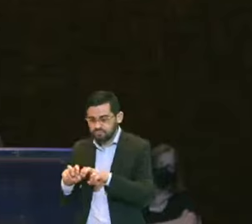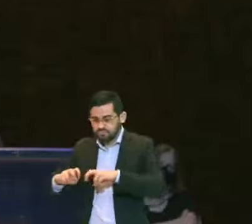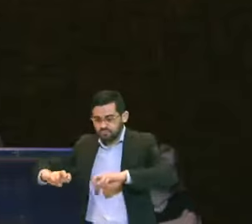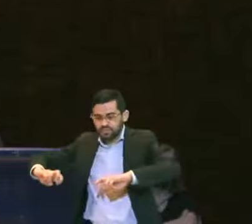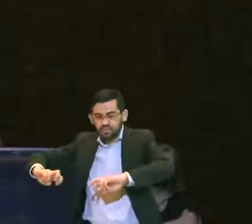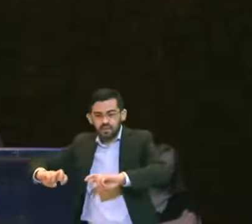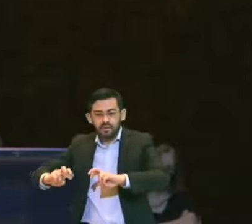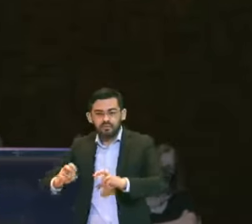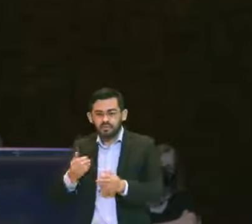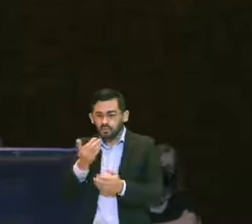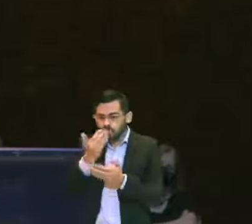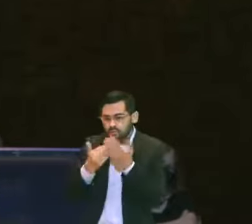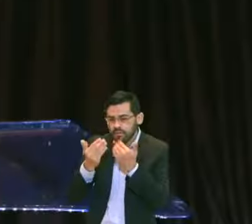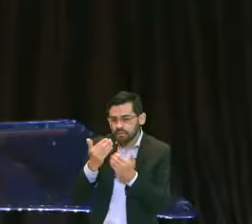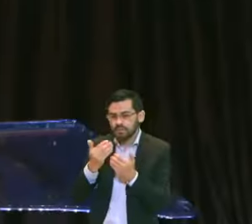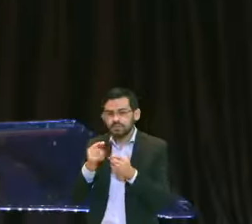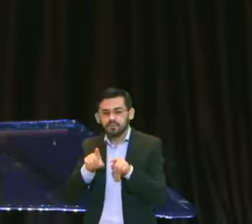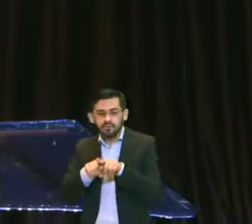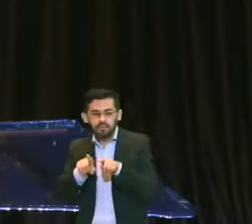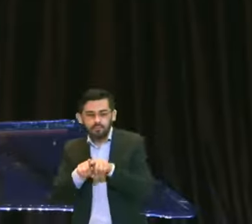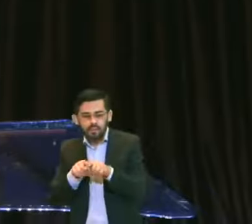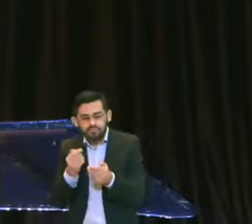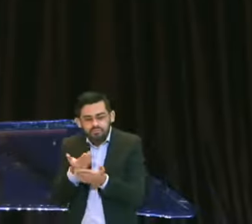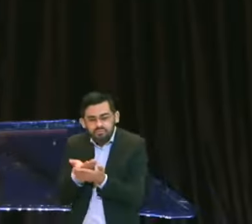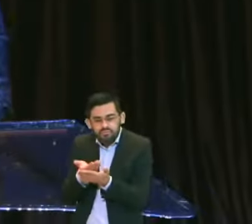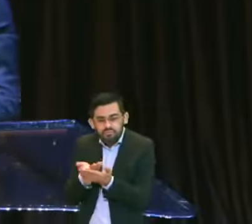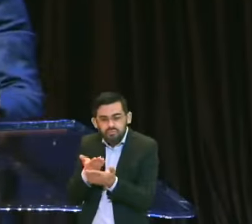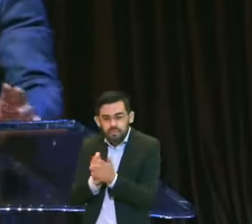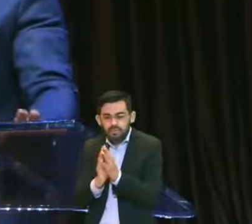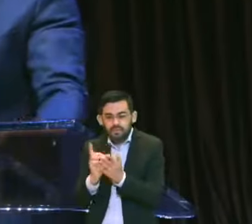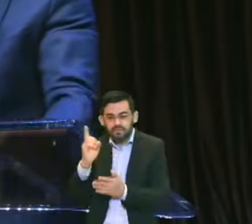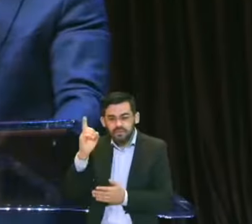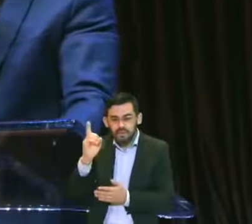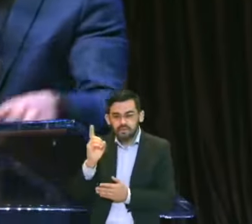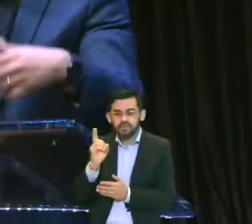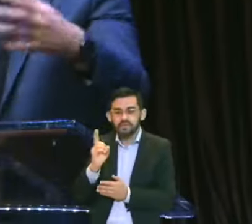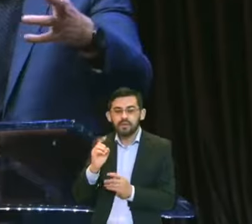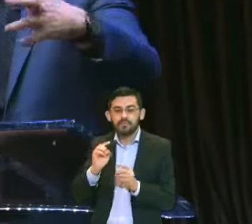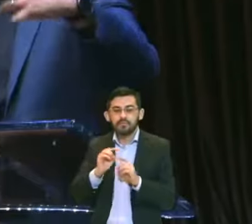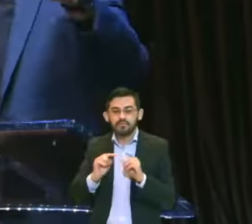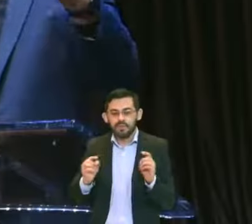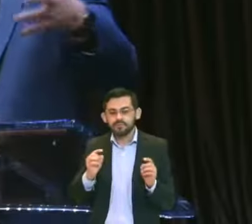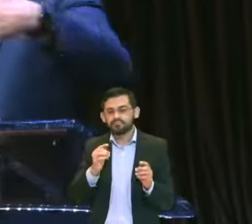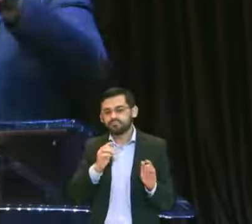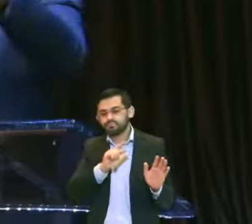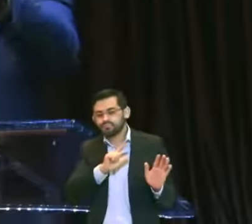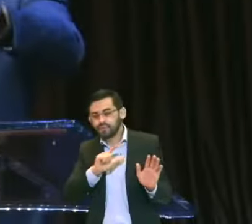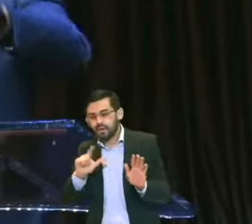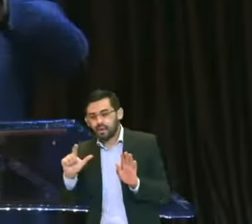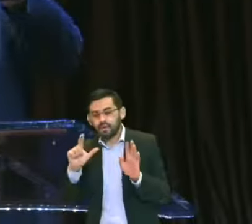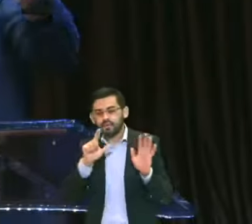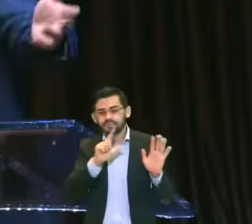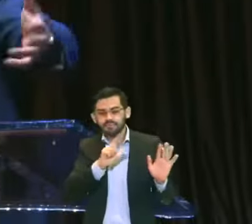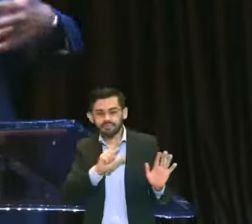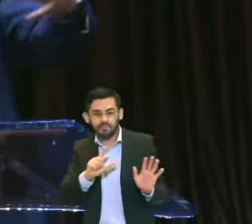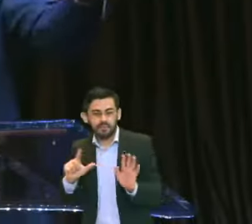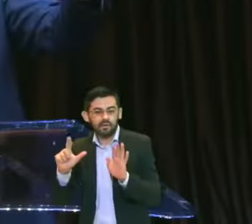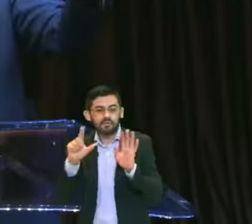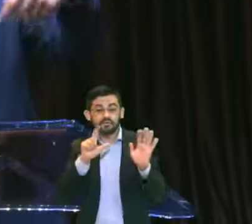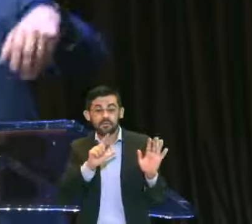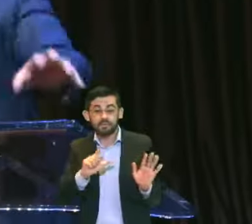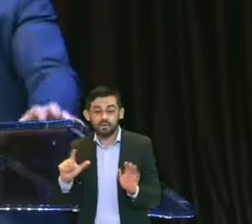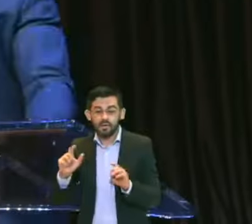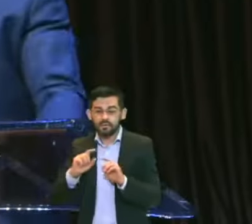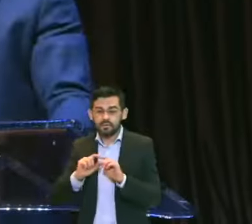Bíblia com eles, ensinar, ela é uma educadora. E aí, de tempos em tempos, ela vai fazendo isso, até que um